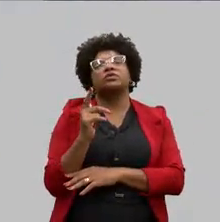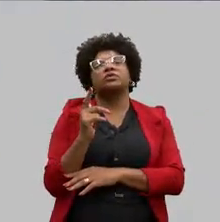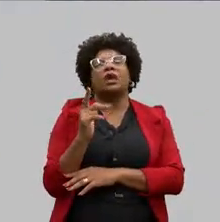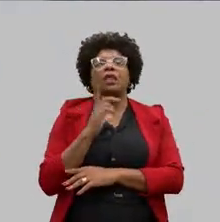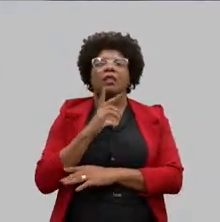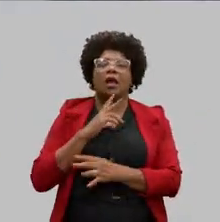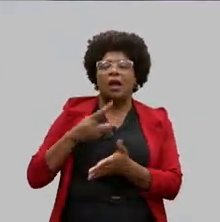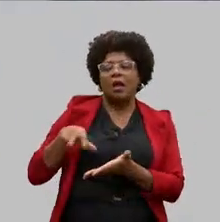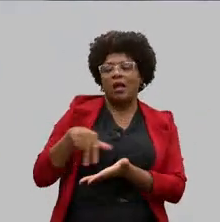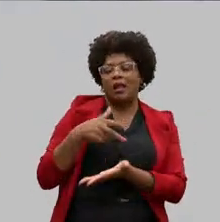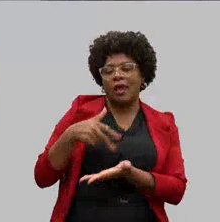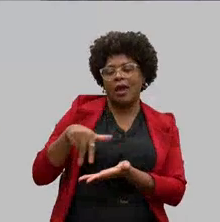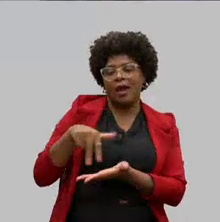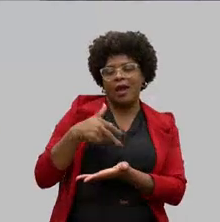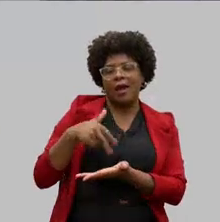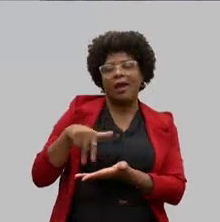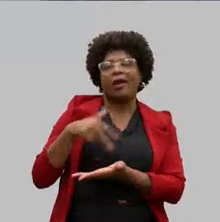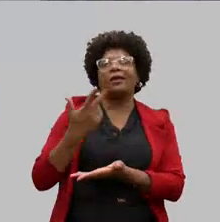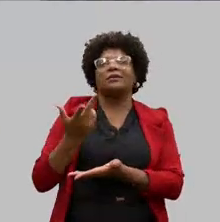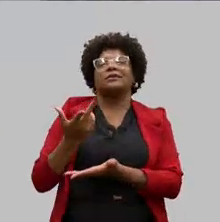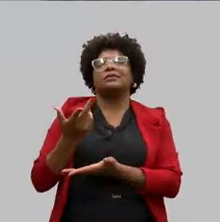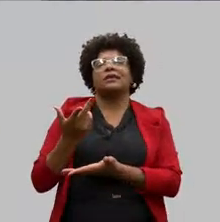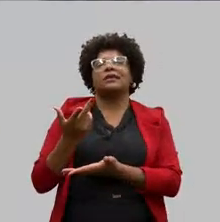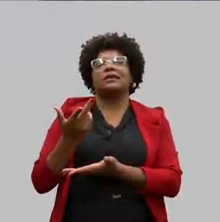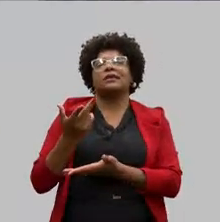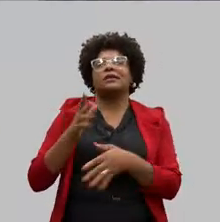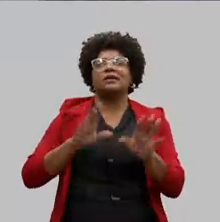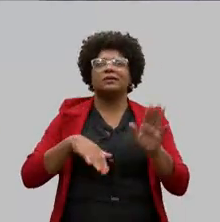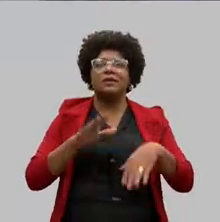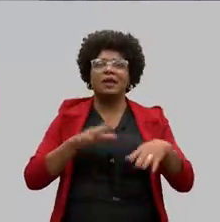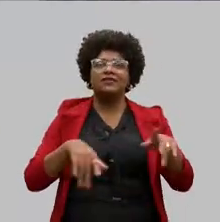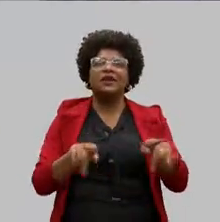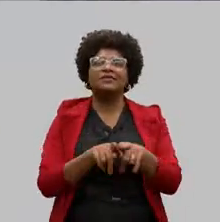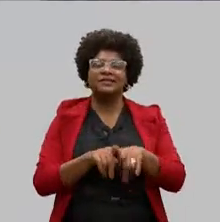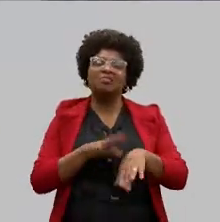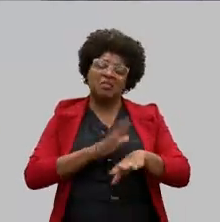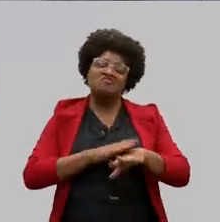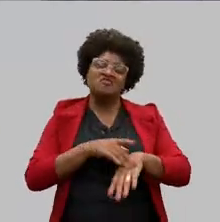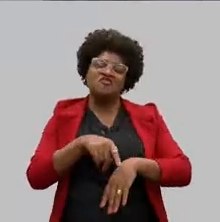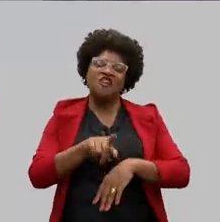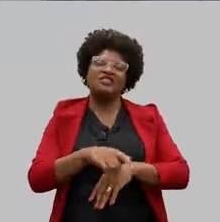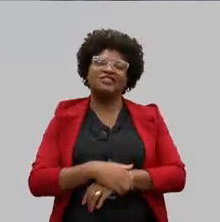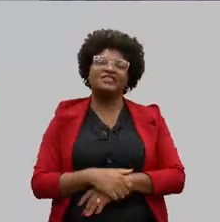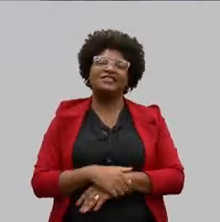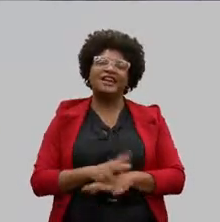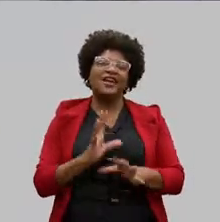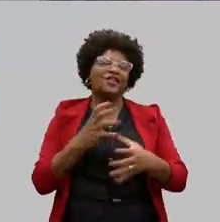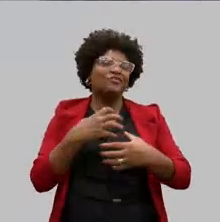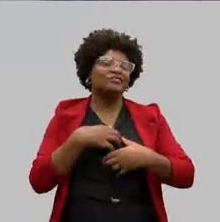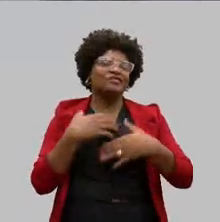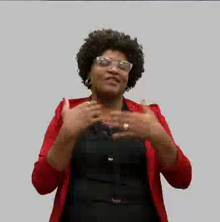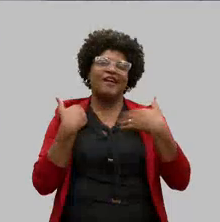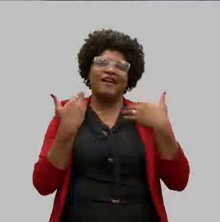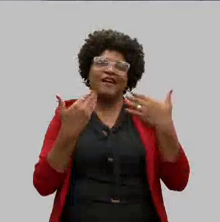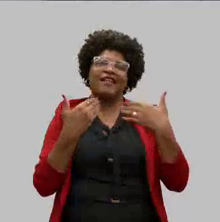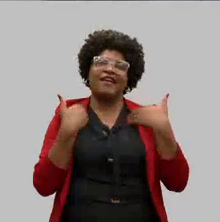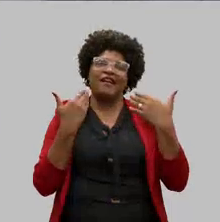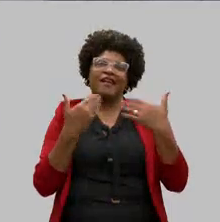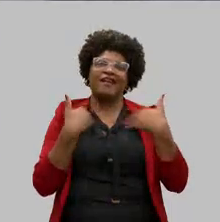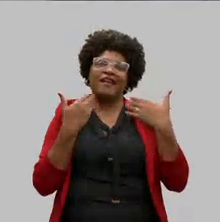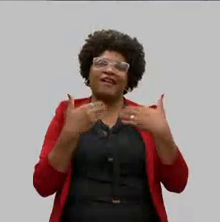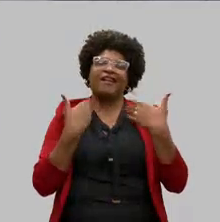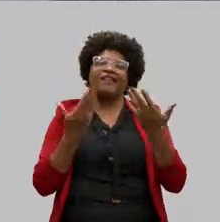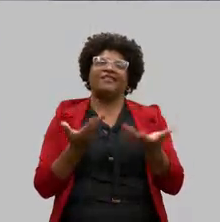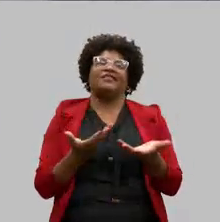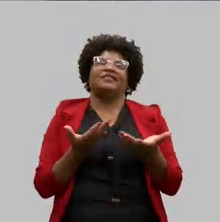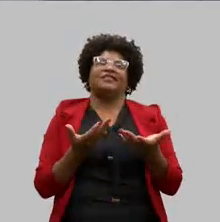né Sandra e muo algumas das vezes eu eu vou também e me sinto muito alegre e acho que isso devia